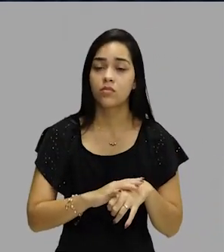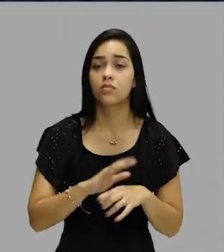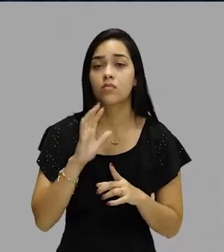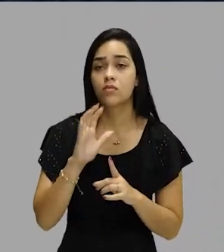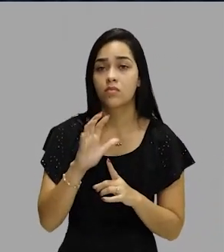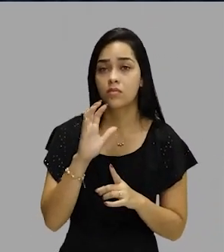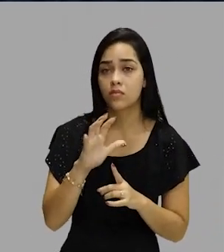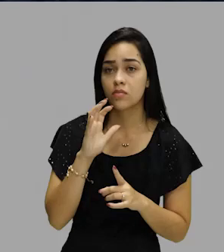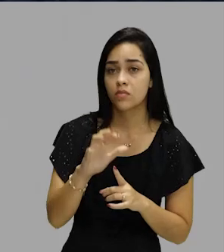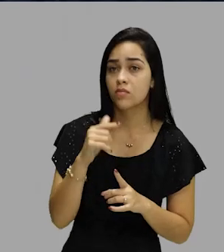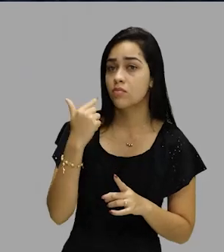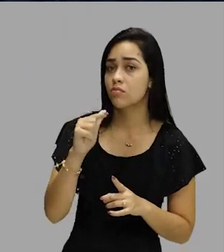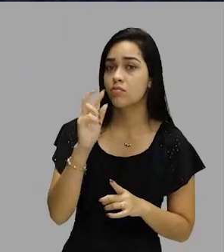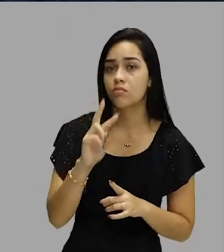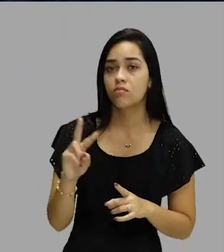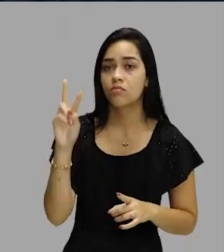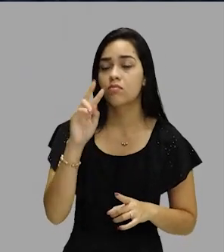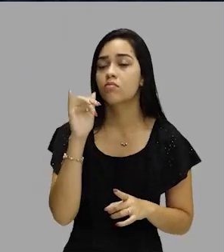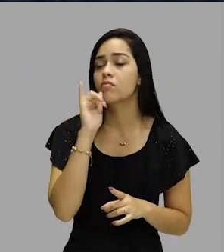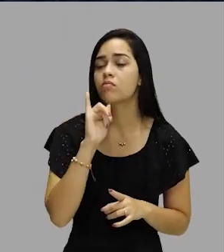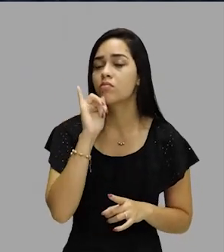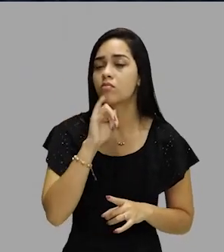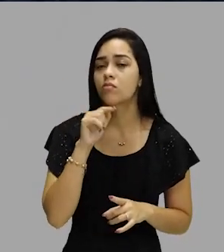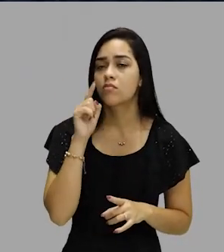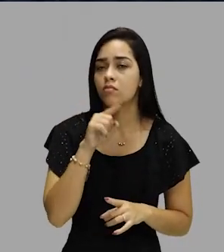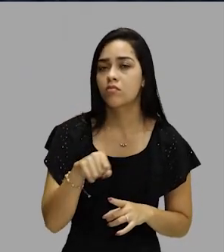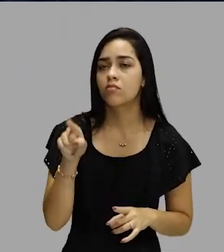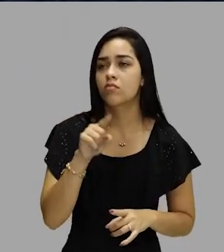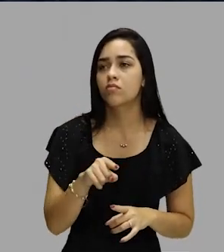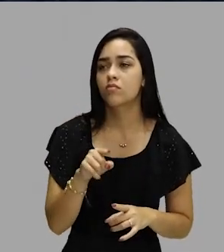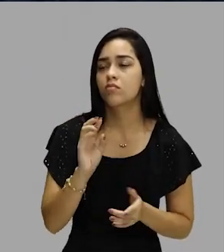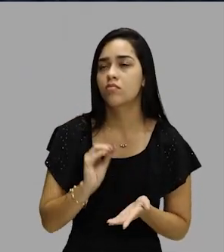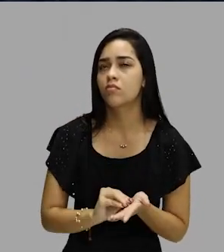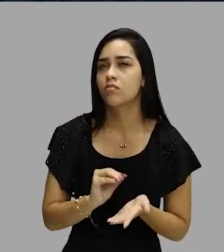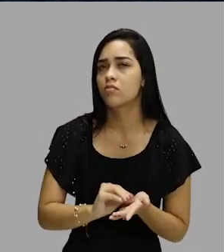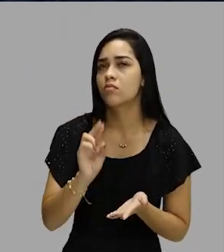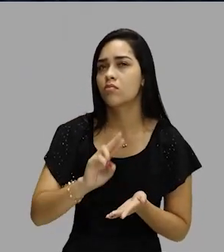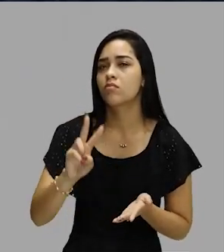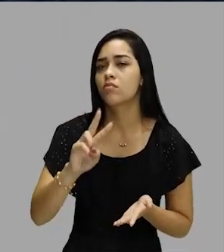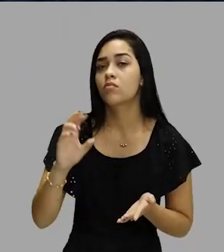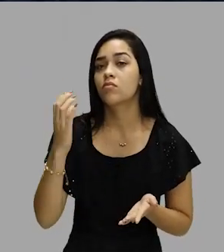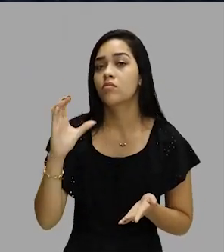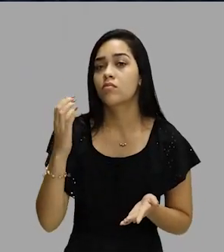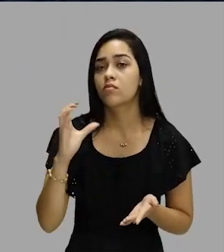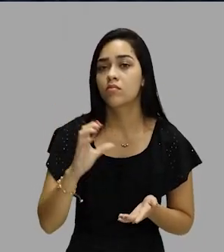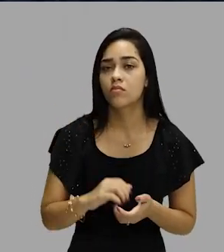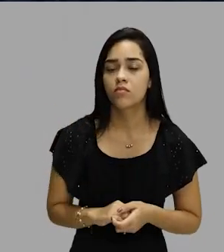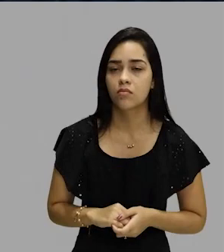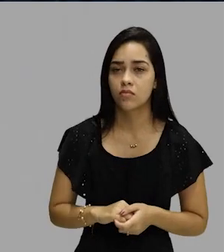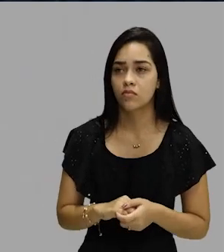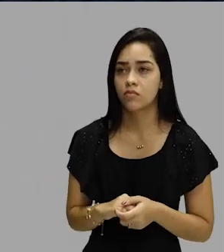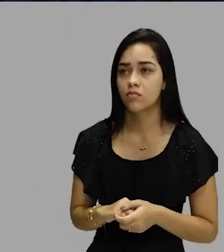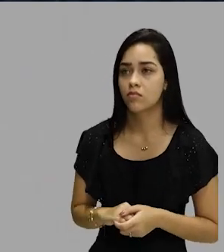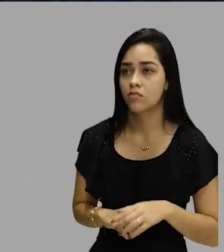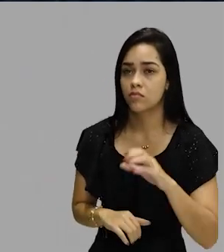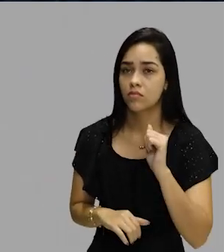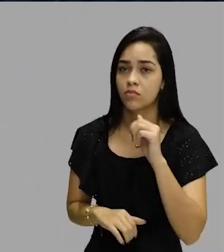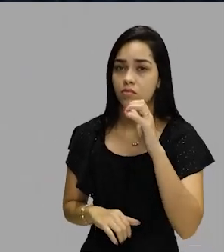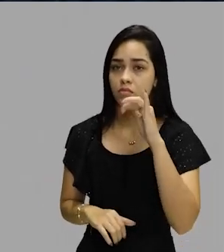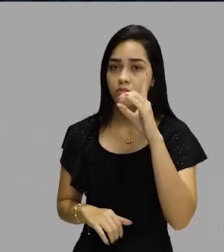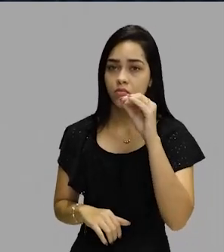essas falta de vitamina. Vou dar um exemplo para vocês, a falta de vitamina C, por exemplo, que é o